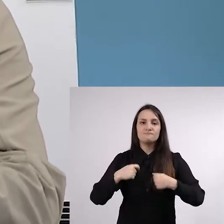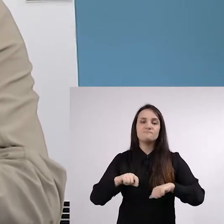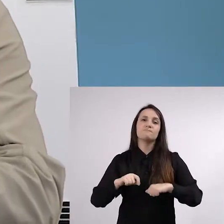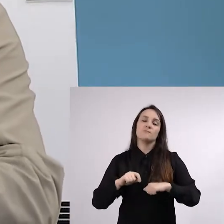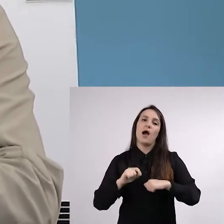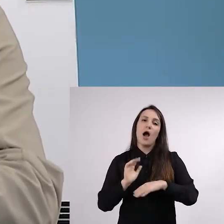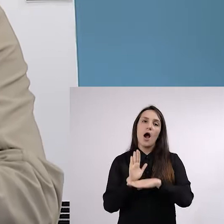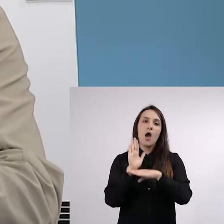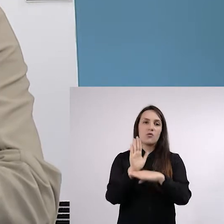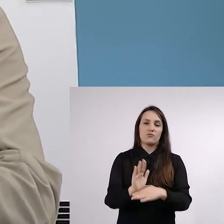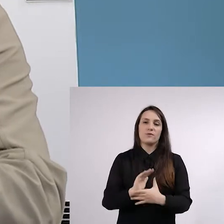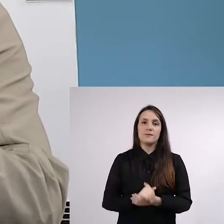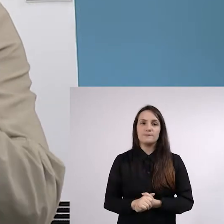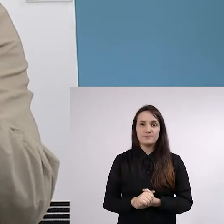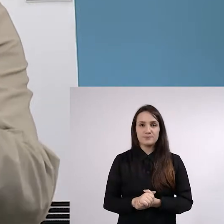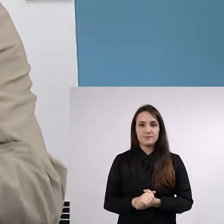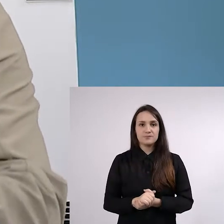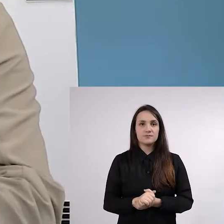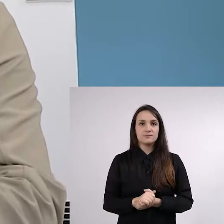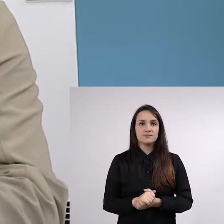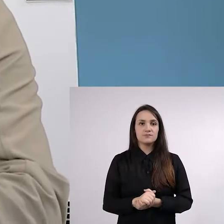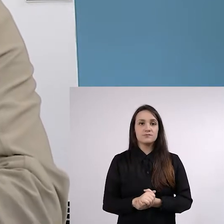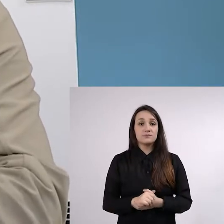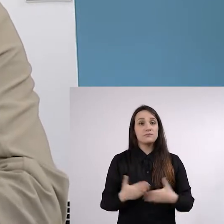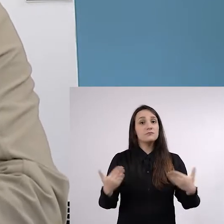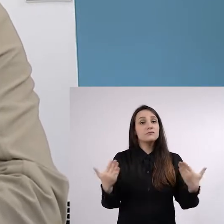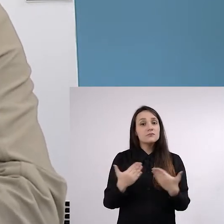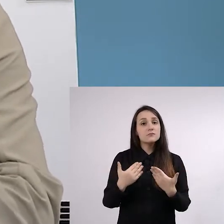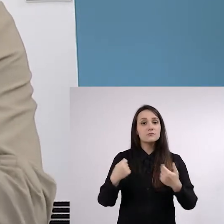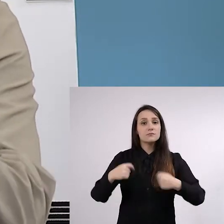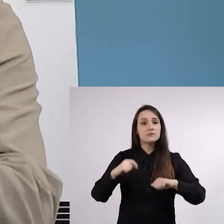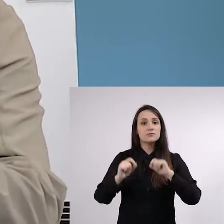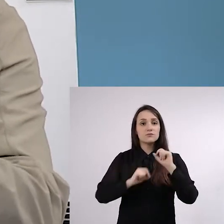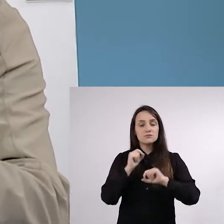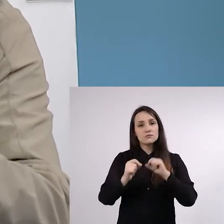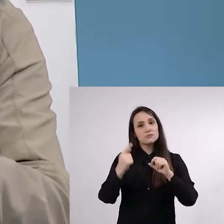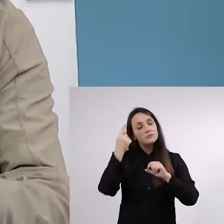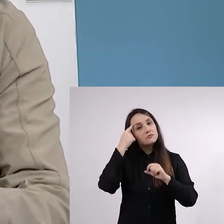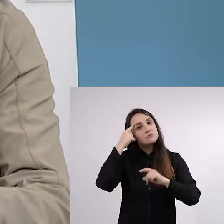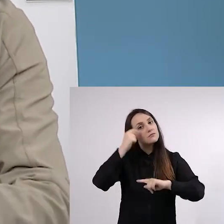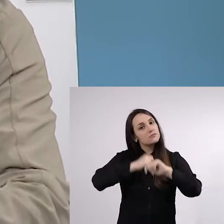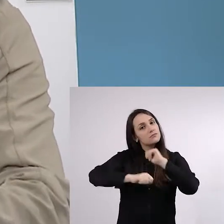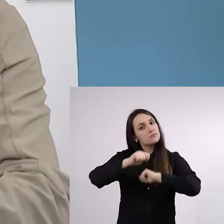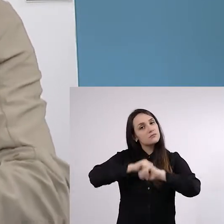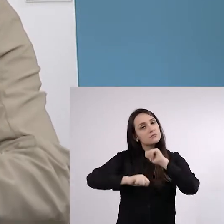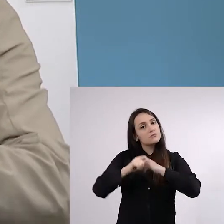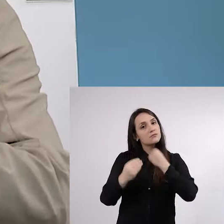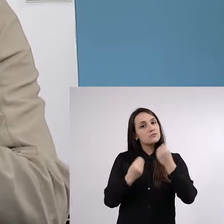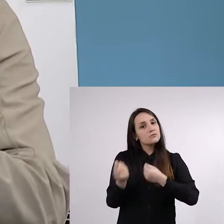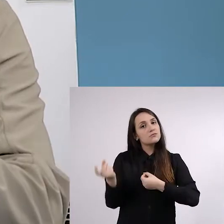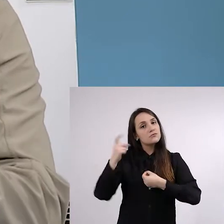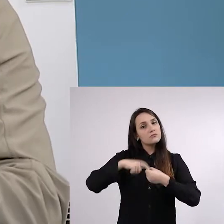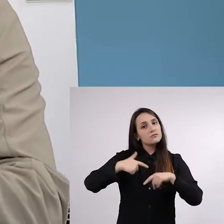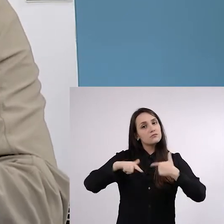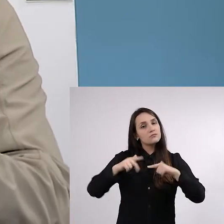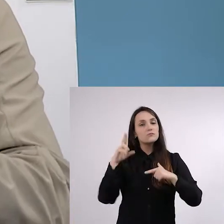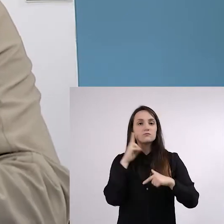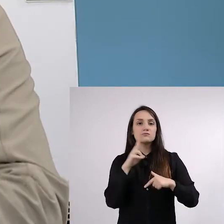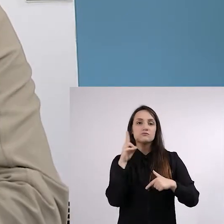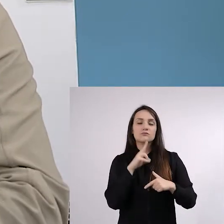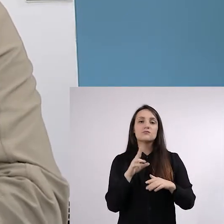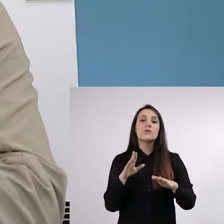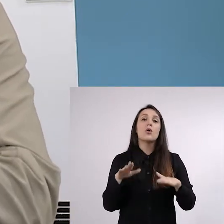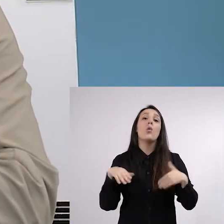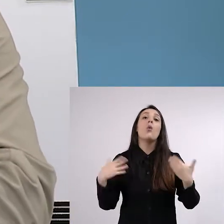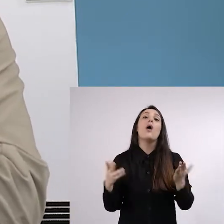emergenciais tiveram que ser tomadas e ainda são, e olhar a retomada no plano econômico, né? A reativação. Eu sempre digo